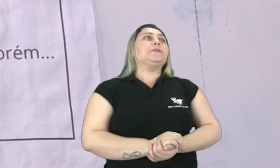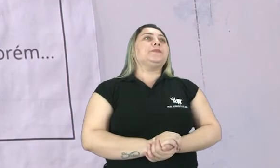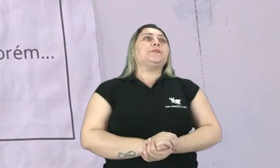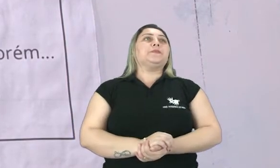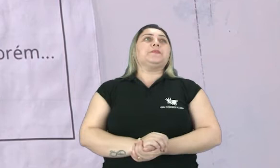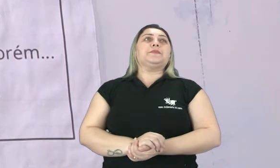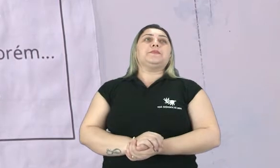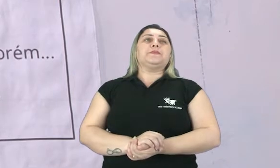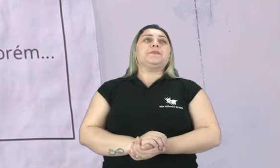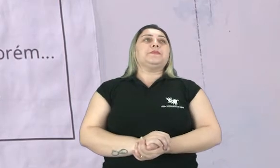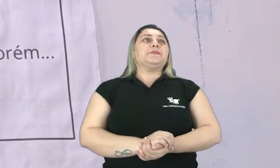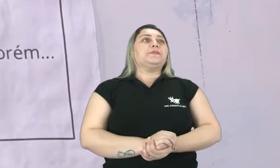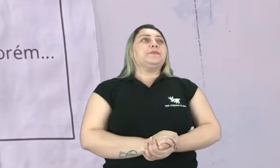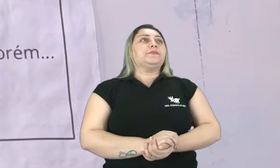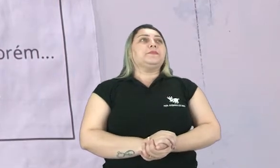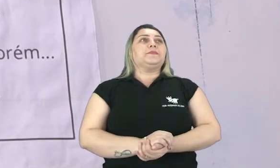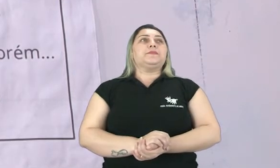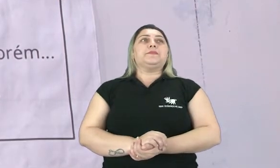ele é um imigrante.